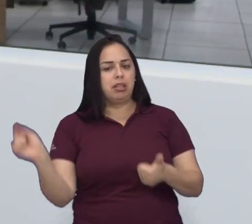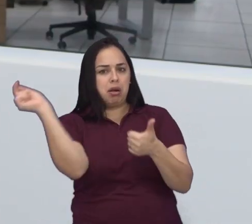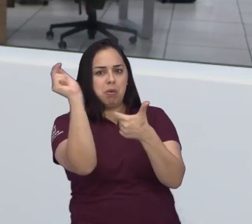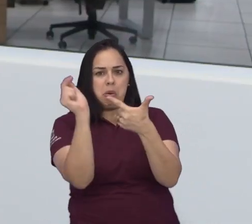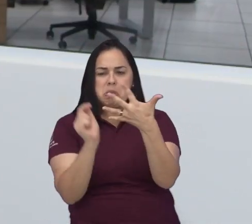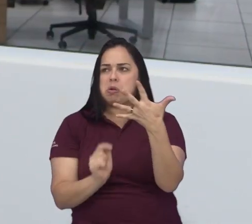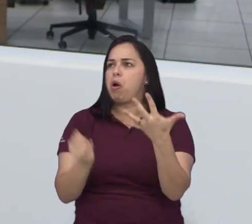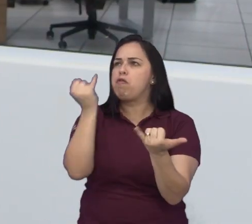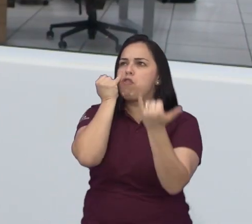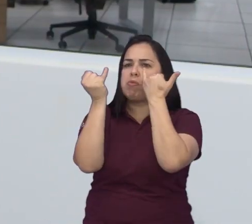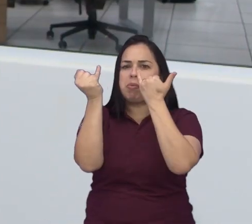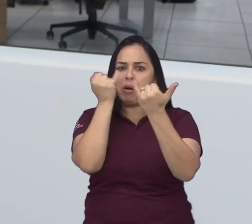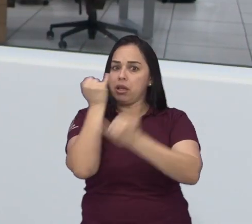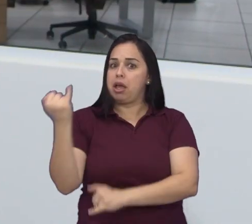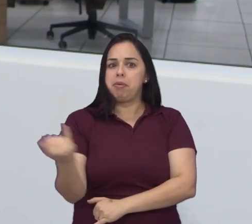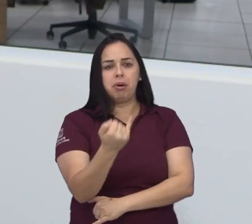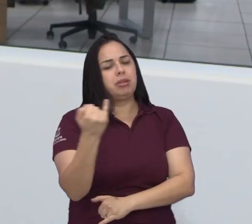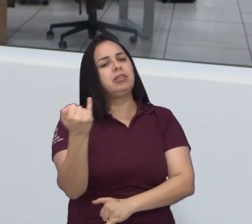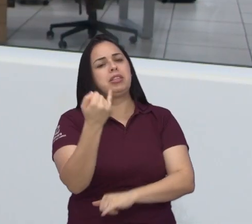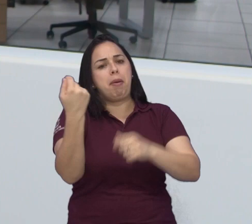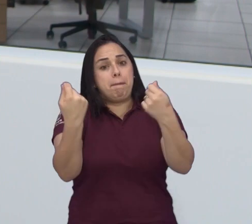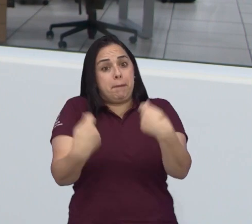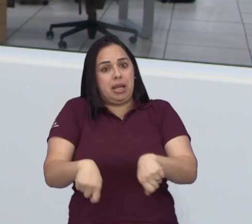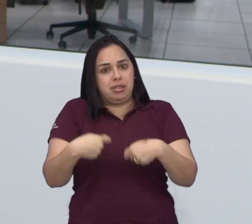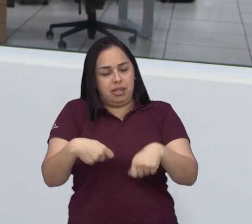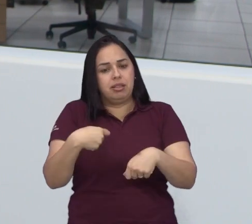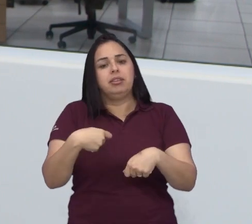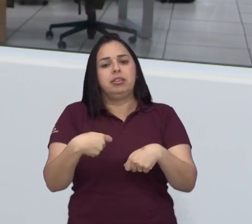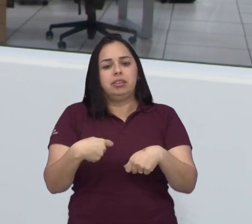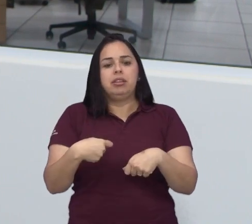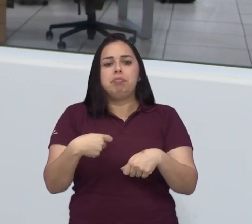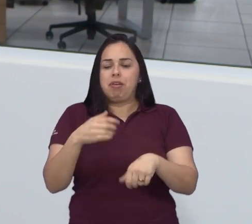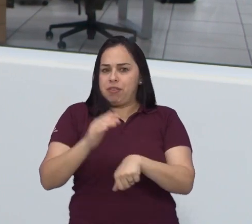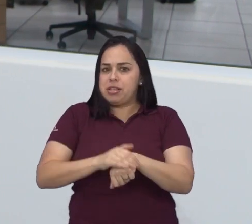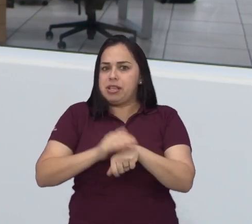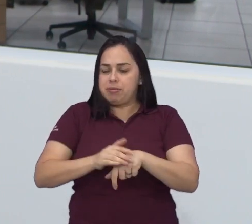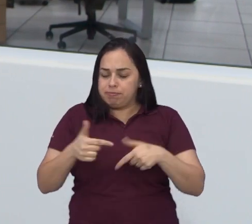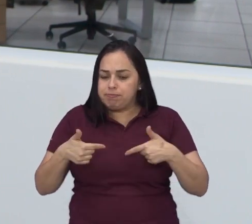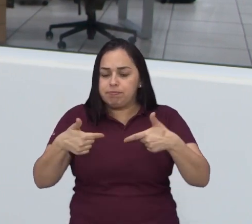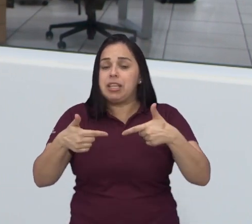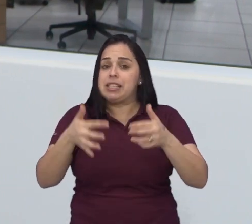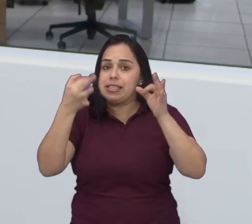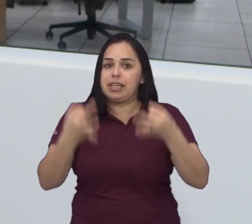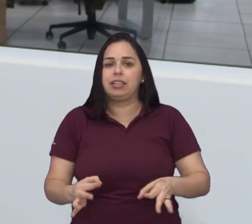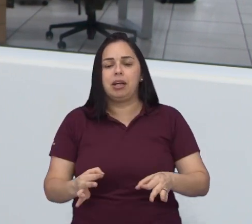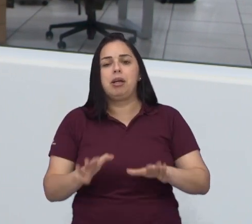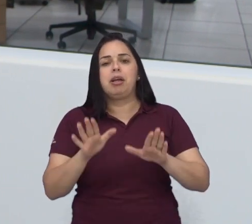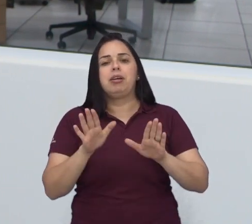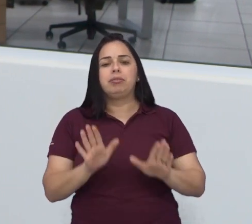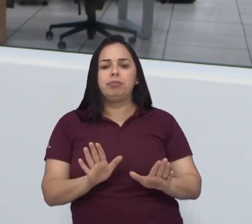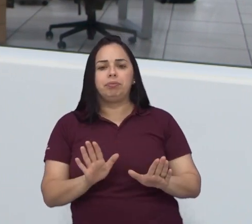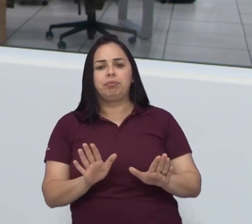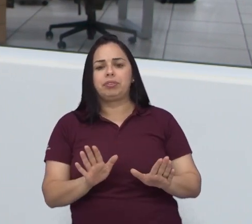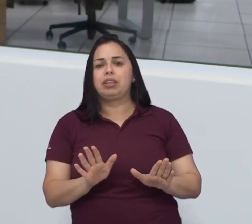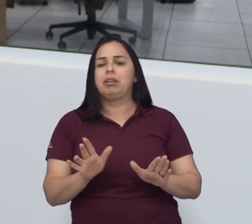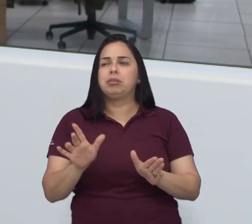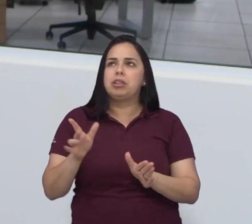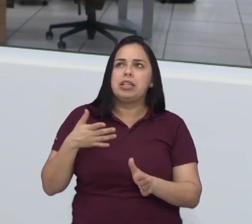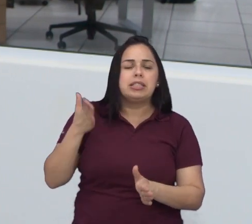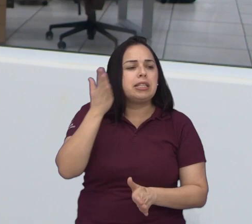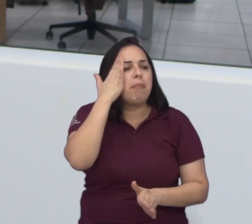série de dados e informações que são necessárias, né, para que esse trabalho possa ser realizado. Então,